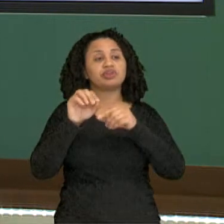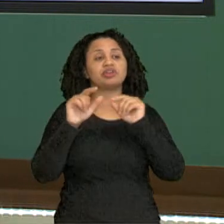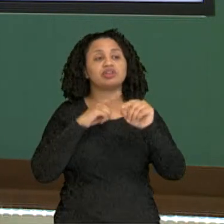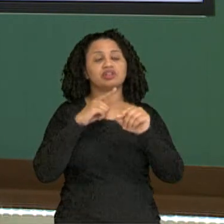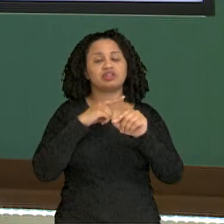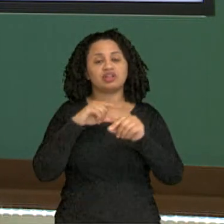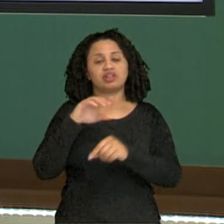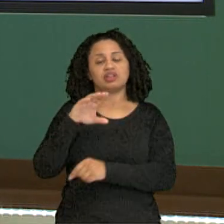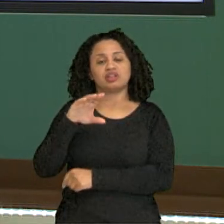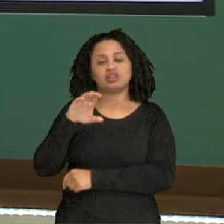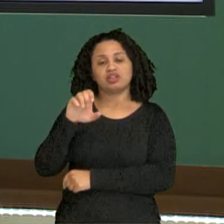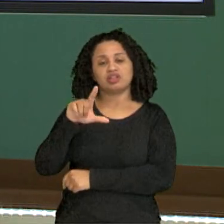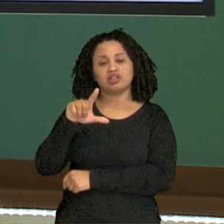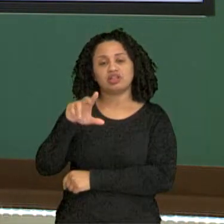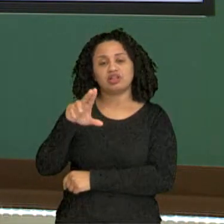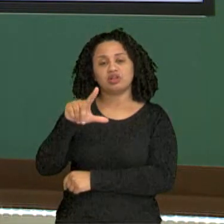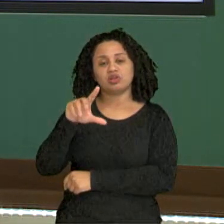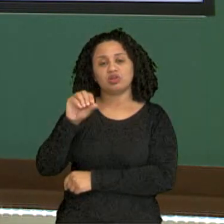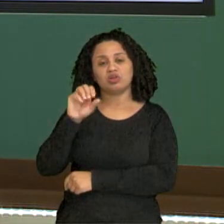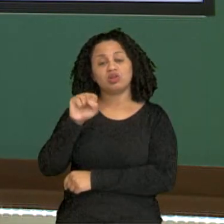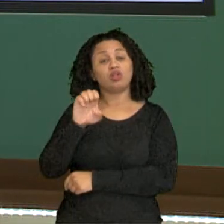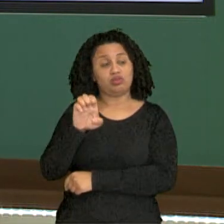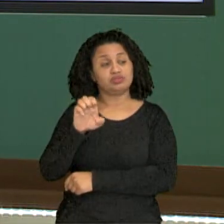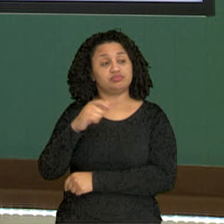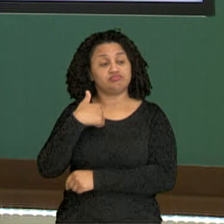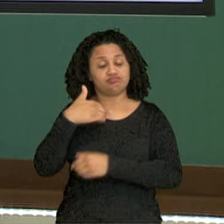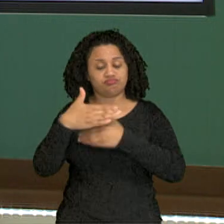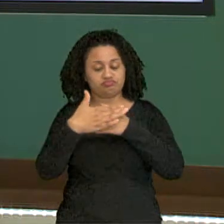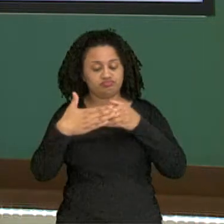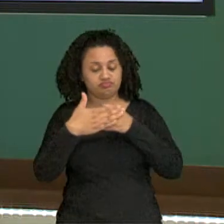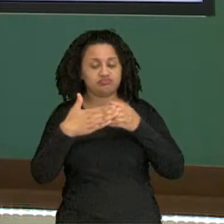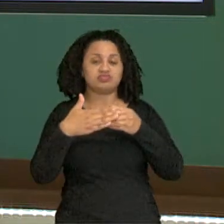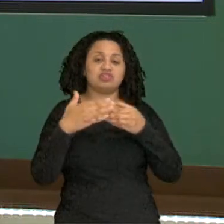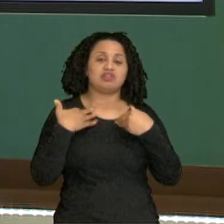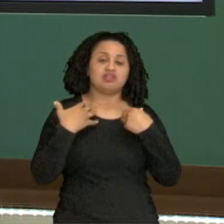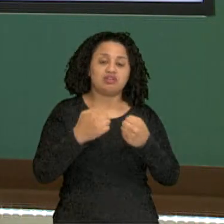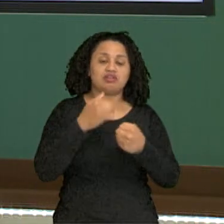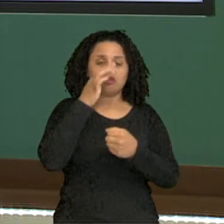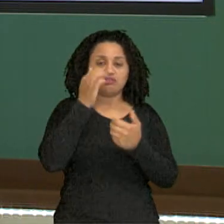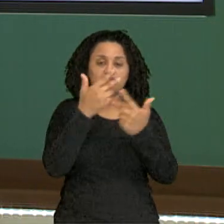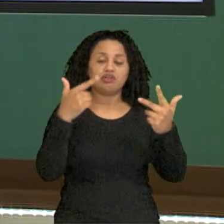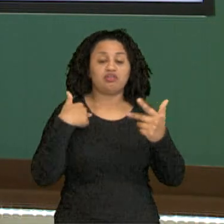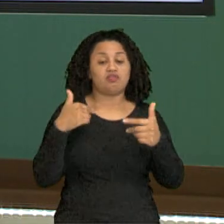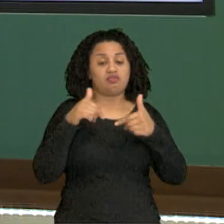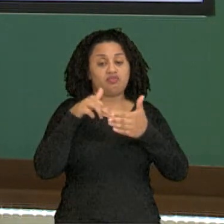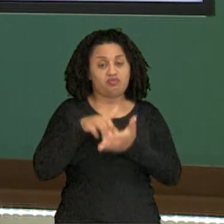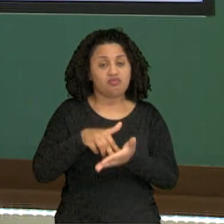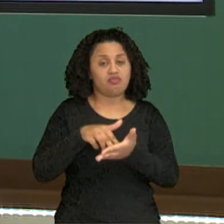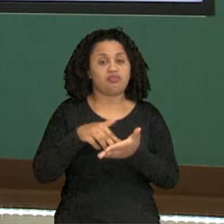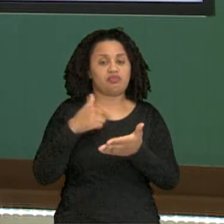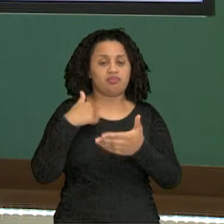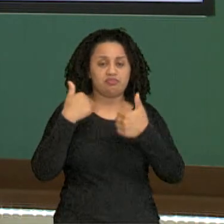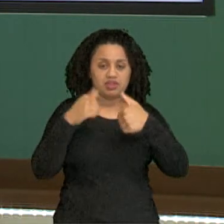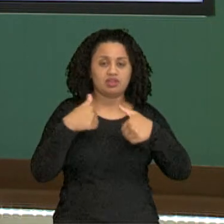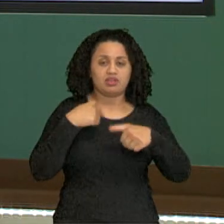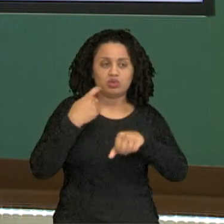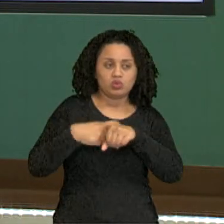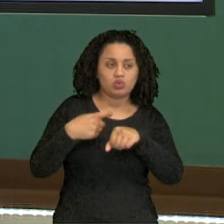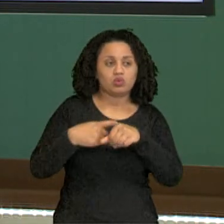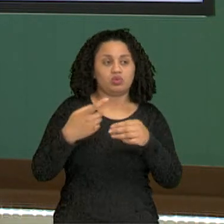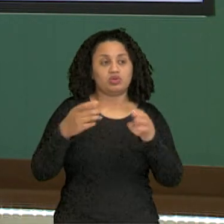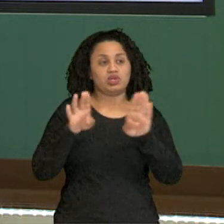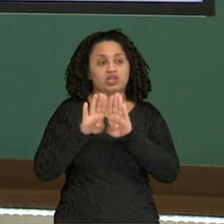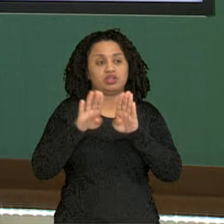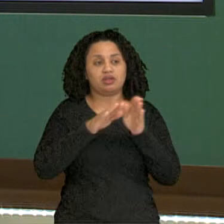de celulose. Essa parede permite que a planta fique rígida e firme. Também